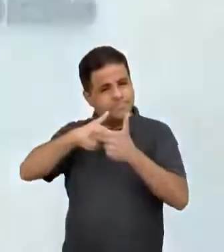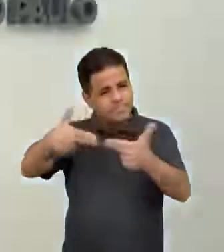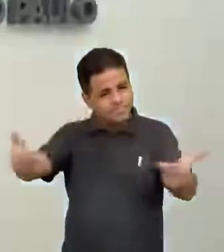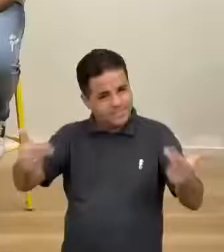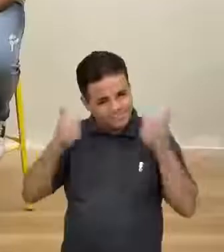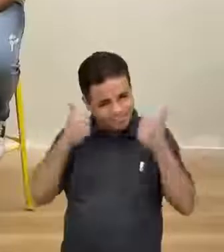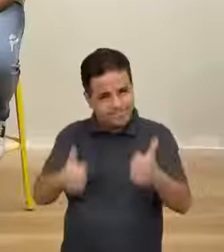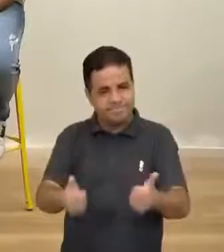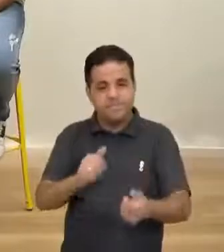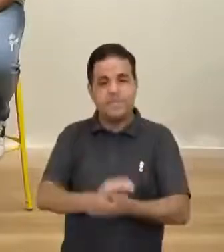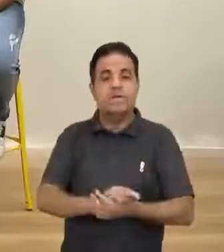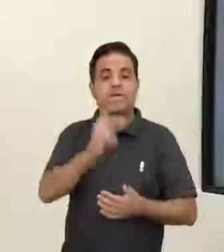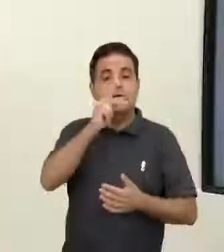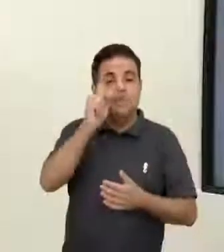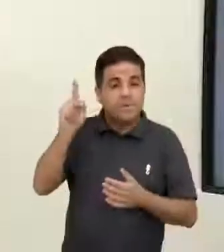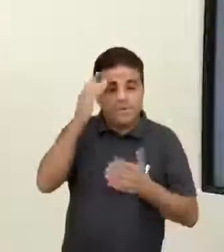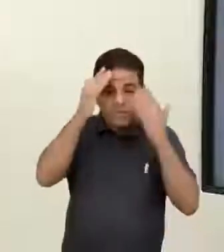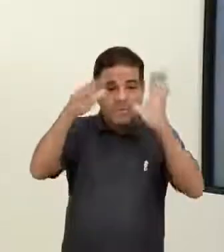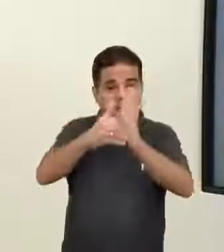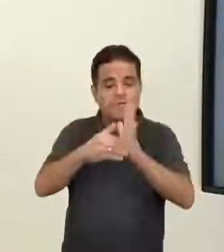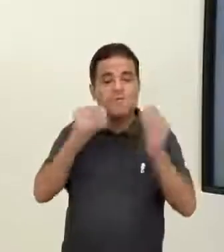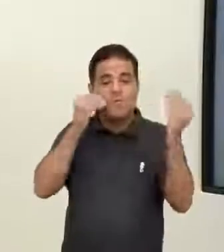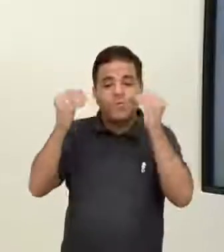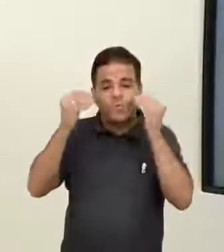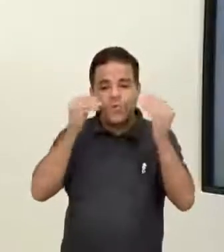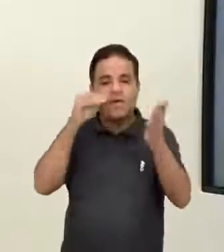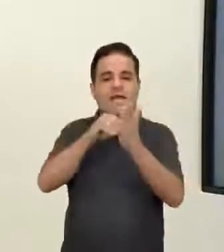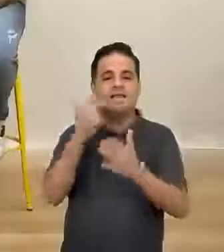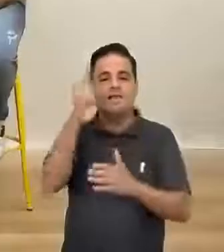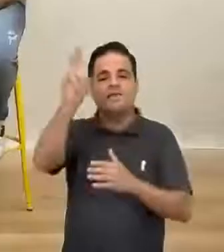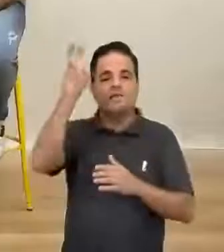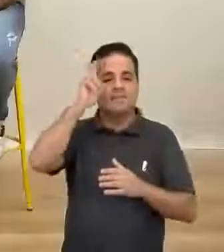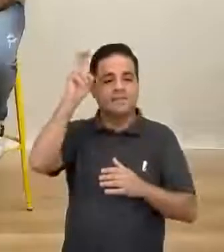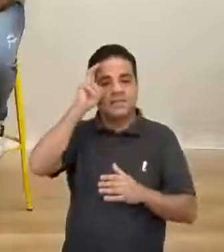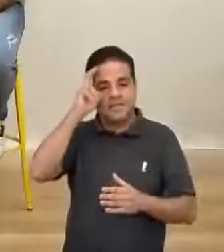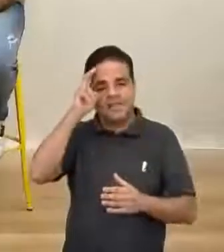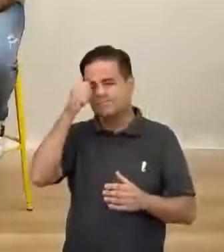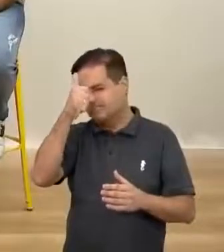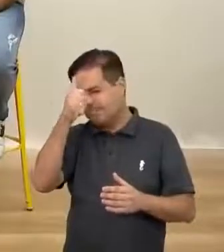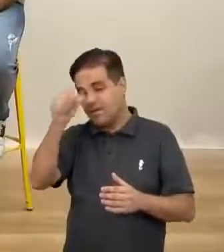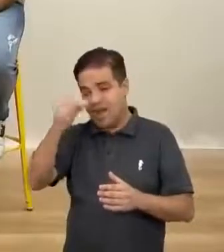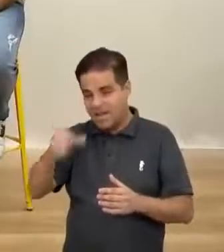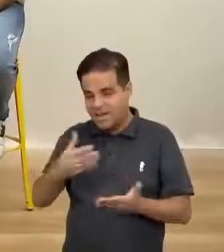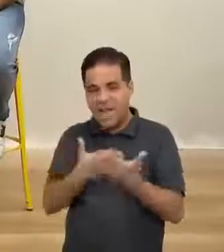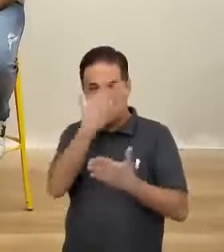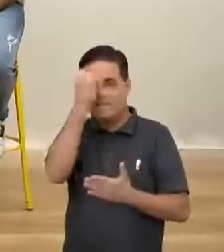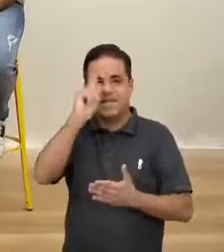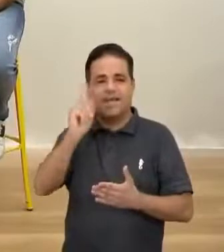Fett. Obrigada a todos, beijos, até quinta. Avaliem a nossa aula. Obrigado.